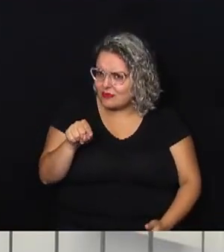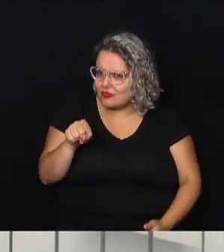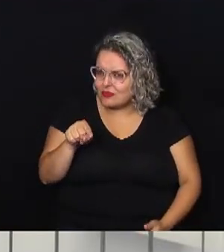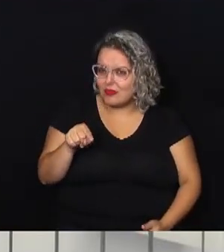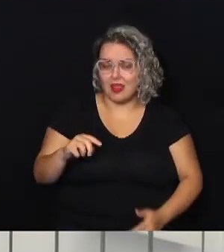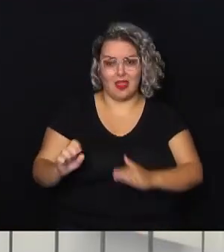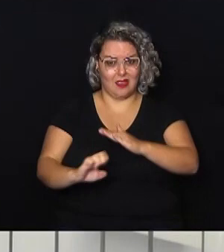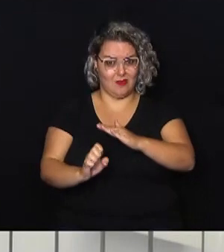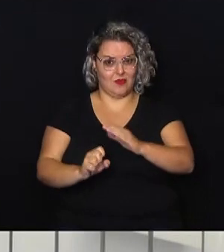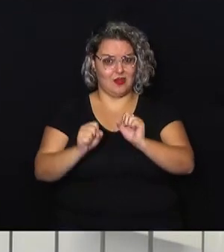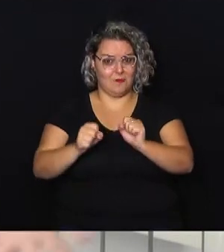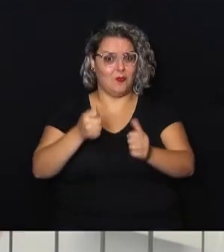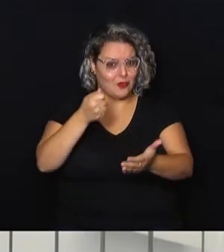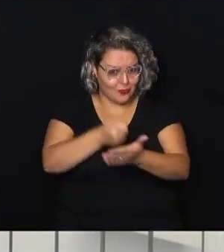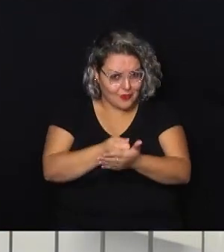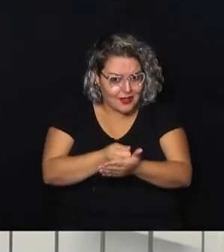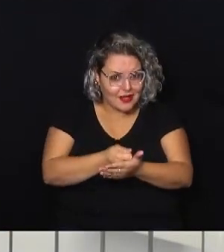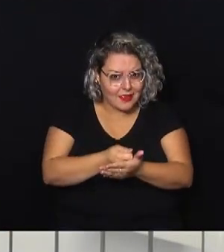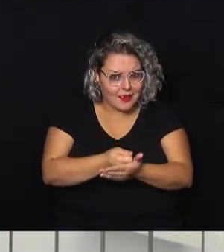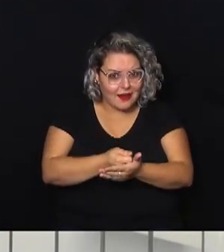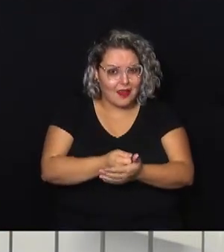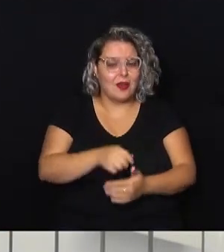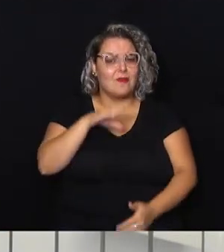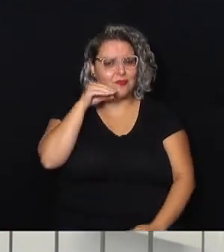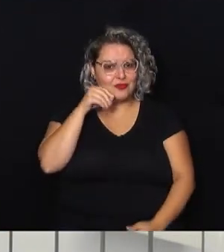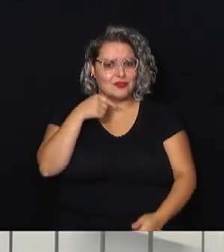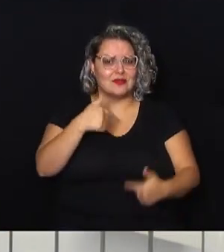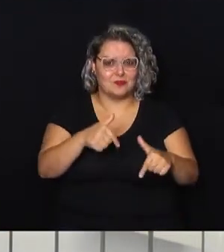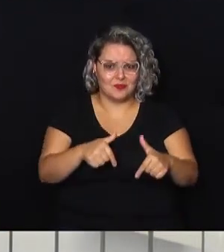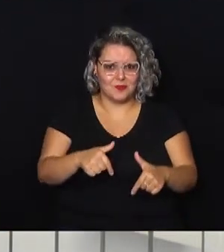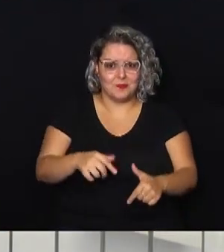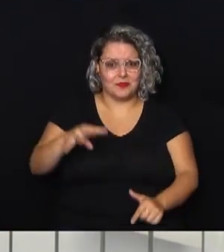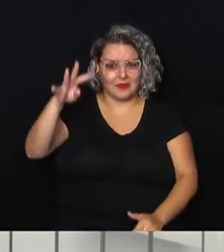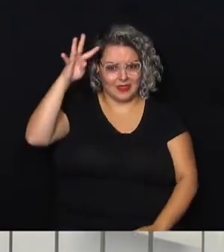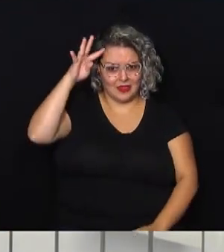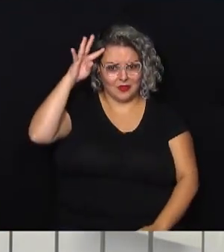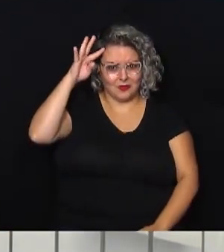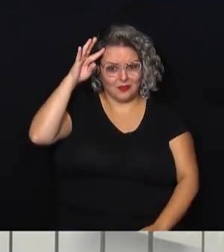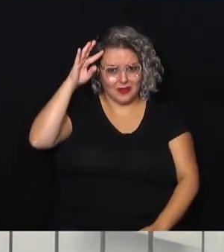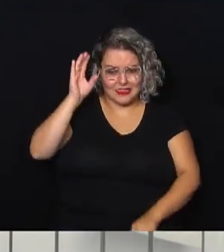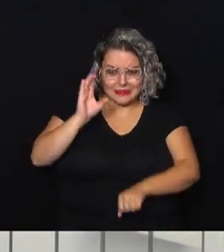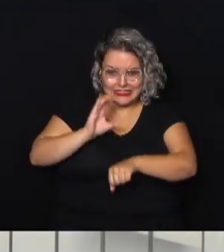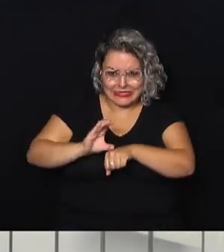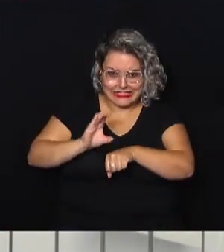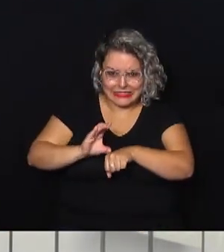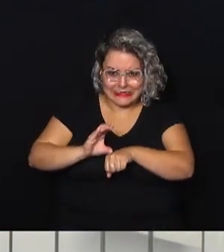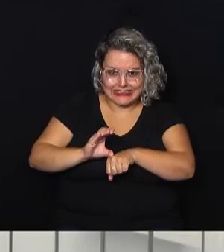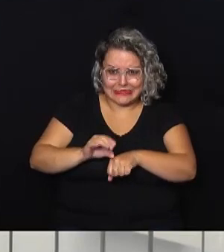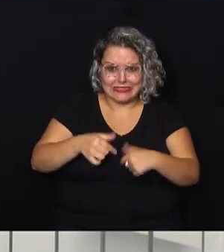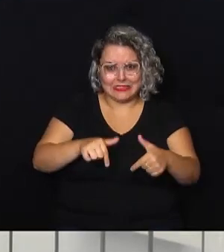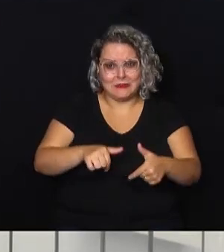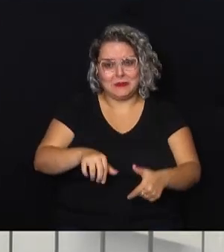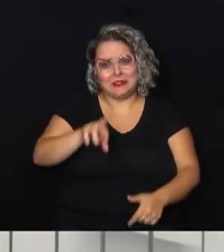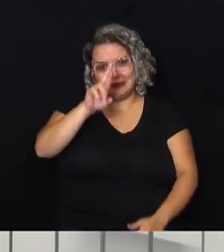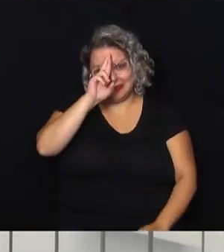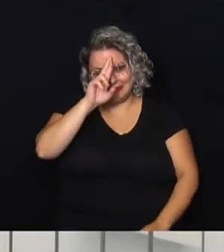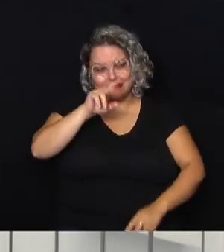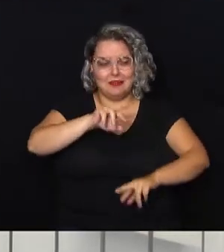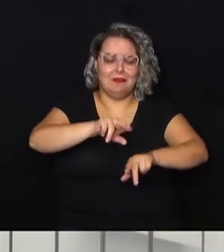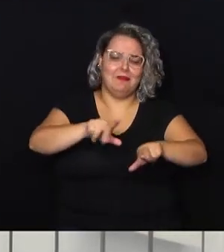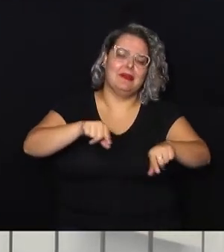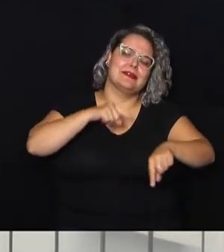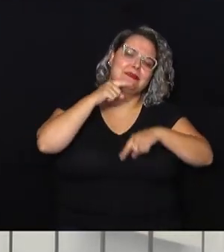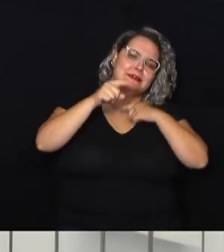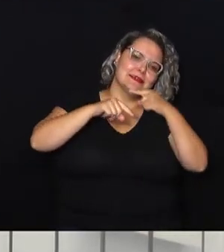obrigar o funcionário a trabalhar? Na quarta-feira de cinzas, pode começar a trabalhar a partir do meio-dia? Bom, são muitas dúvidas e